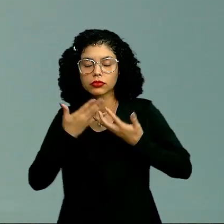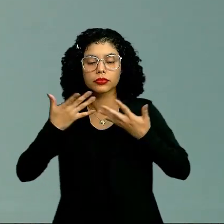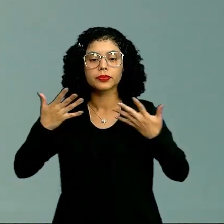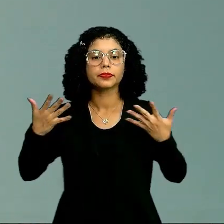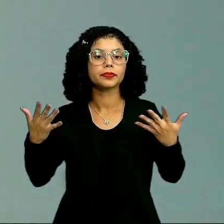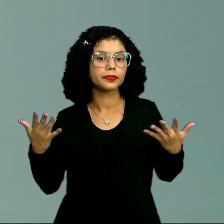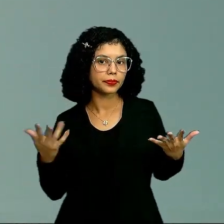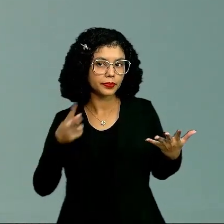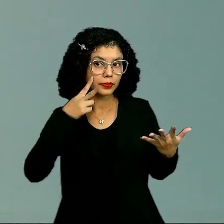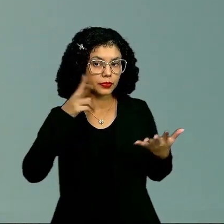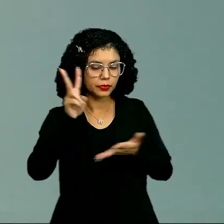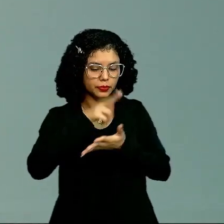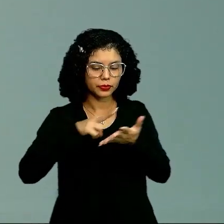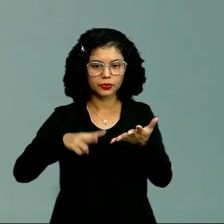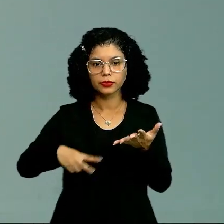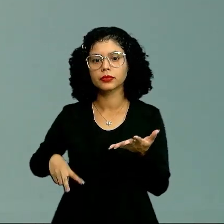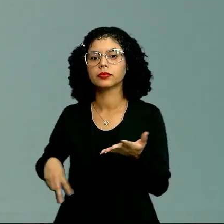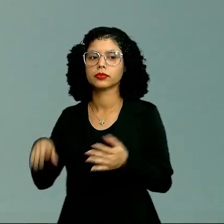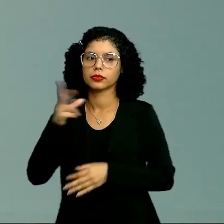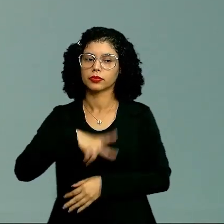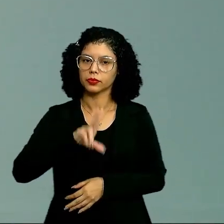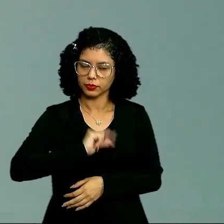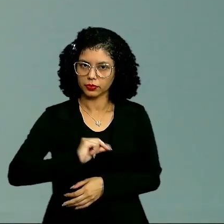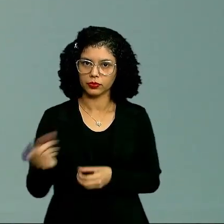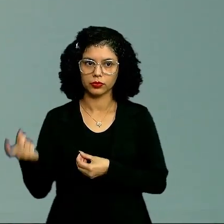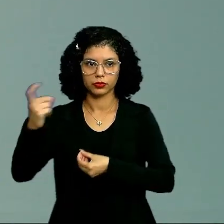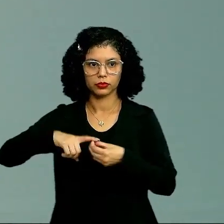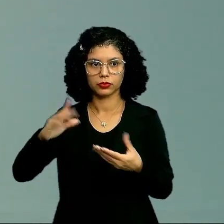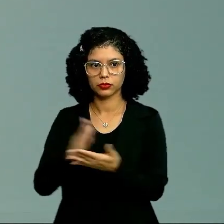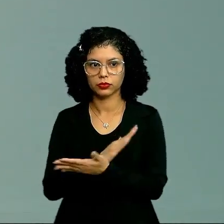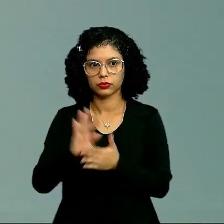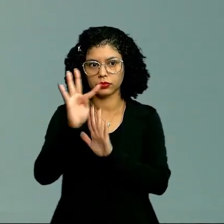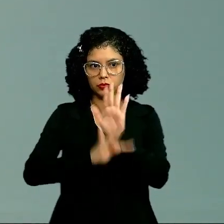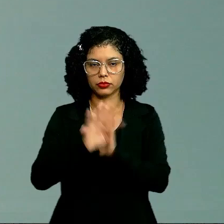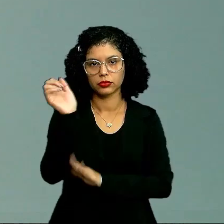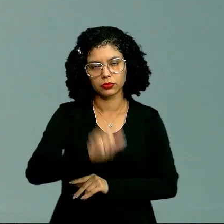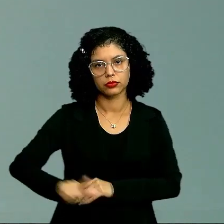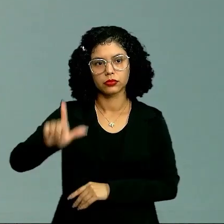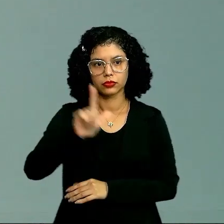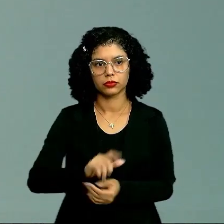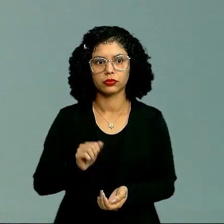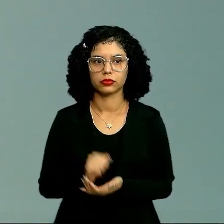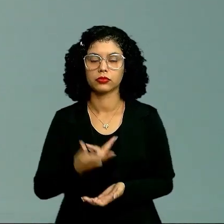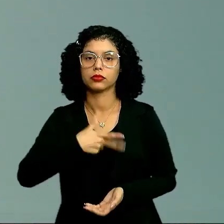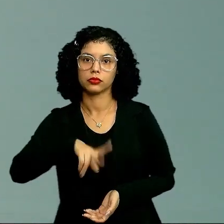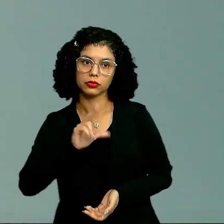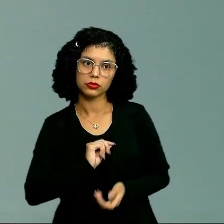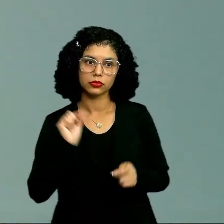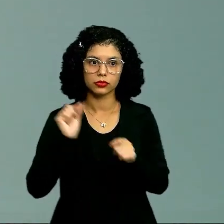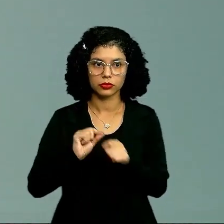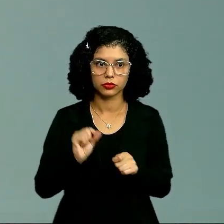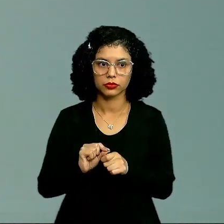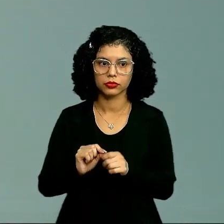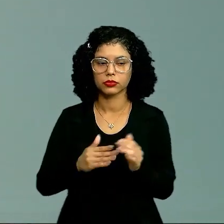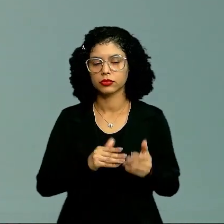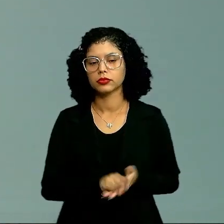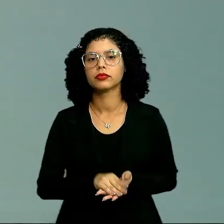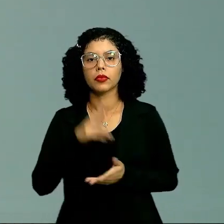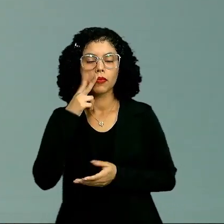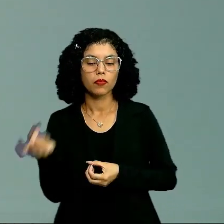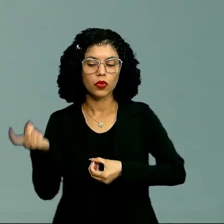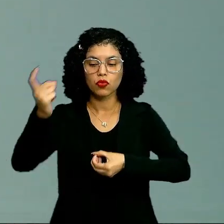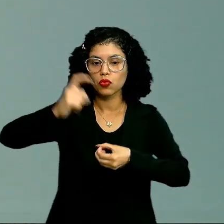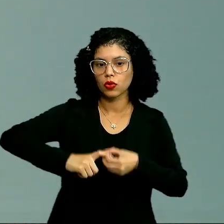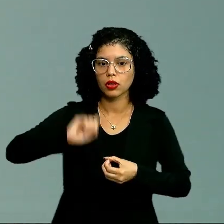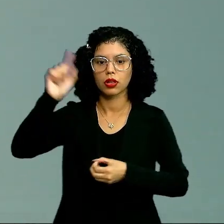inspirada aí na produção literária portuguesa, eu posso retomar alguns textos da literatura portuguesa, fazer essa ponte quando a gente